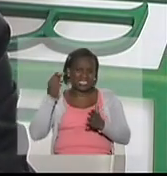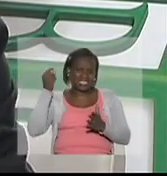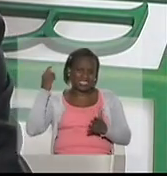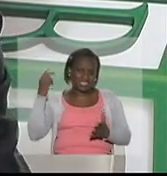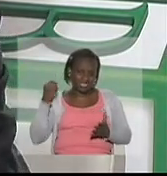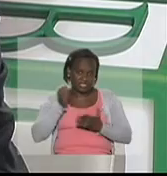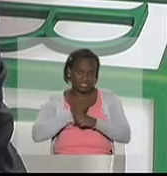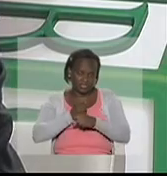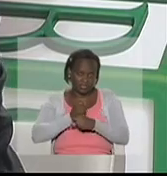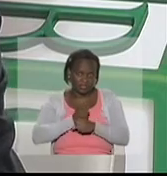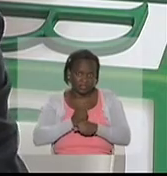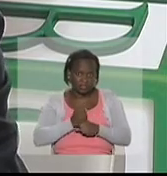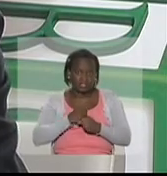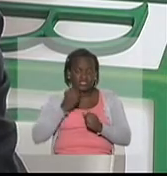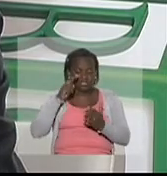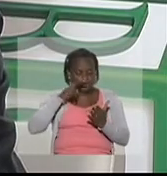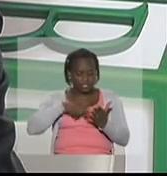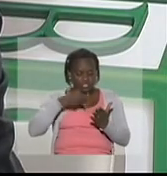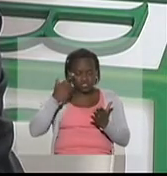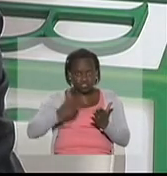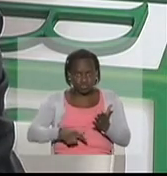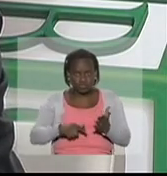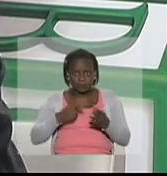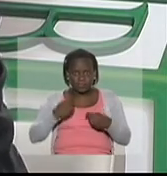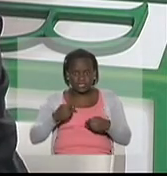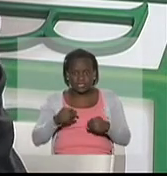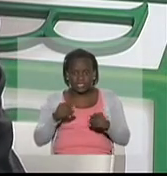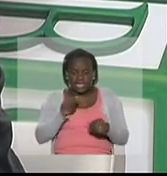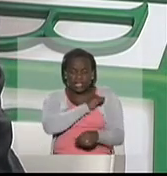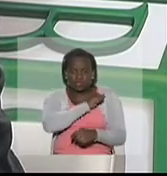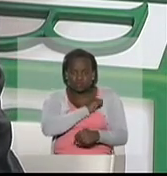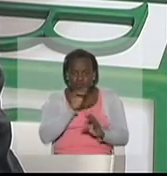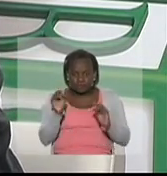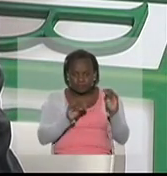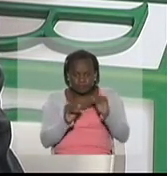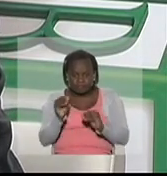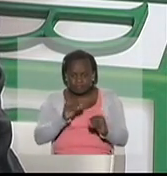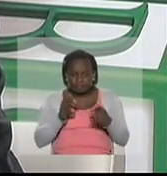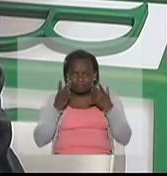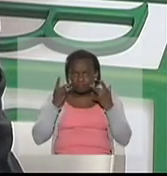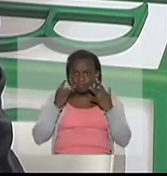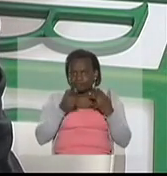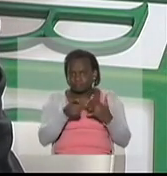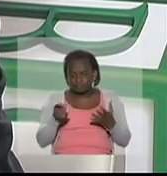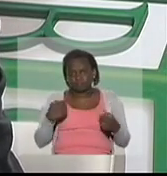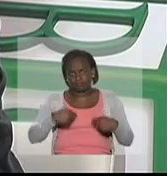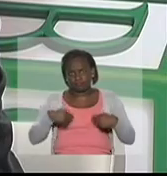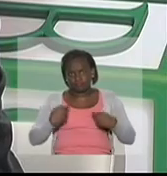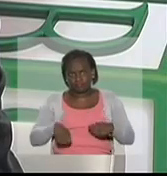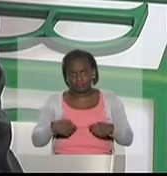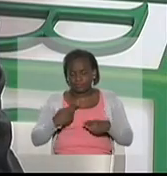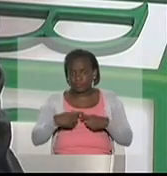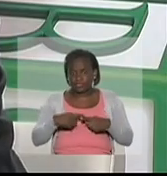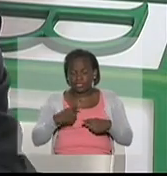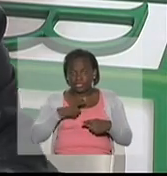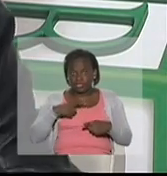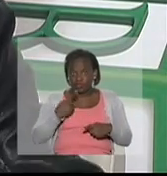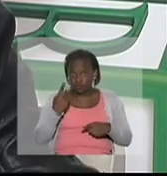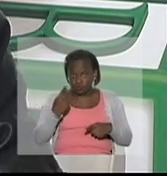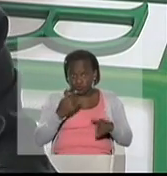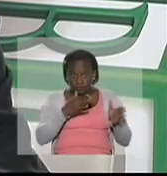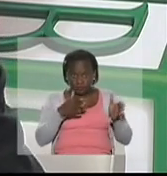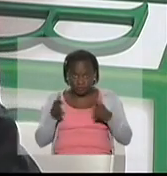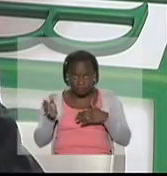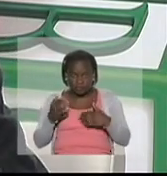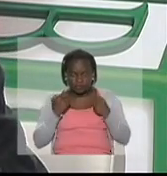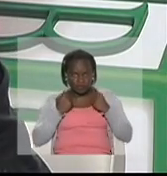que eu li. Eu falei, tem que montar com os meus alunos, fazer uma peça com esse livro, porque é demais. Tem uma